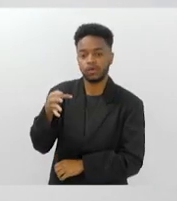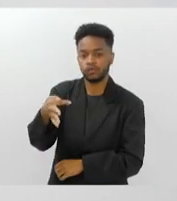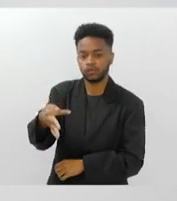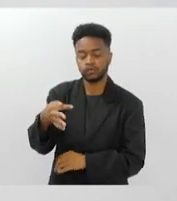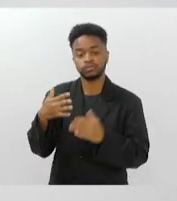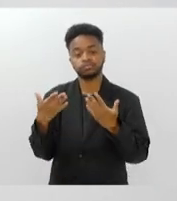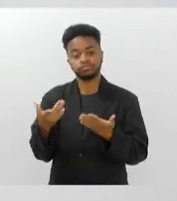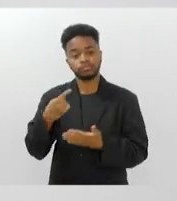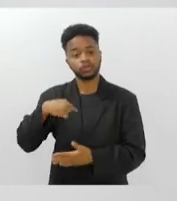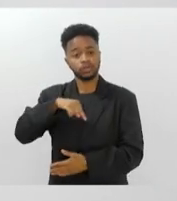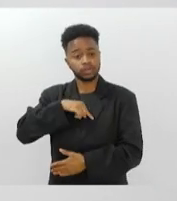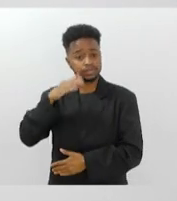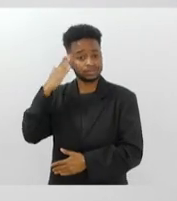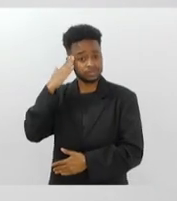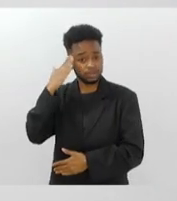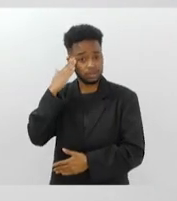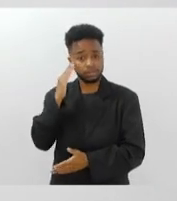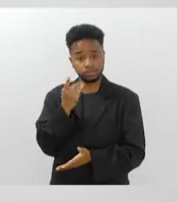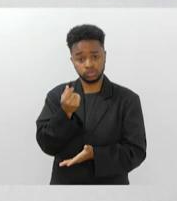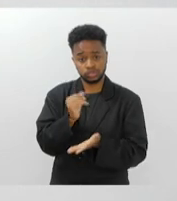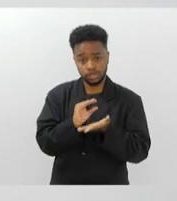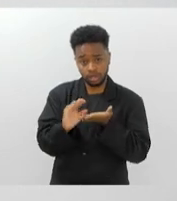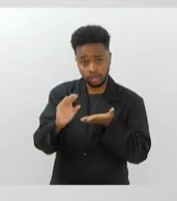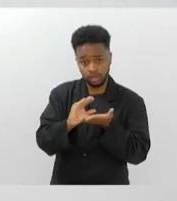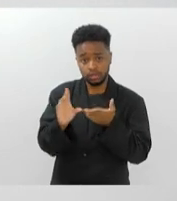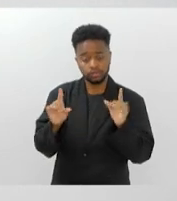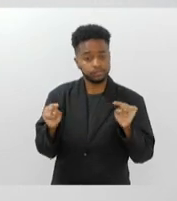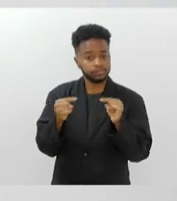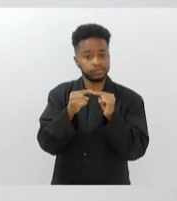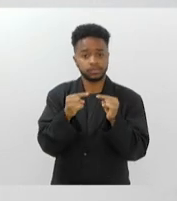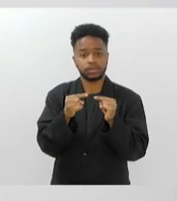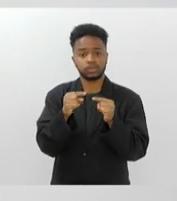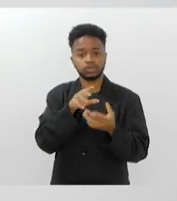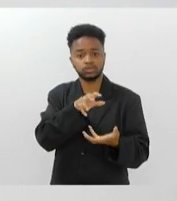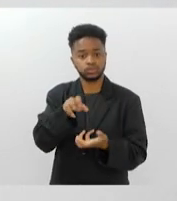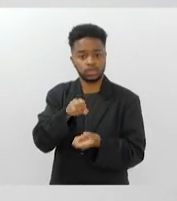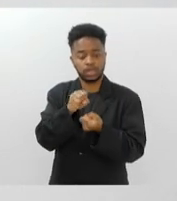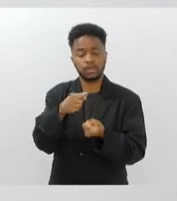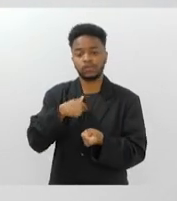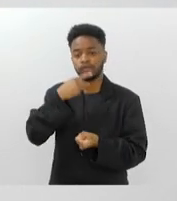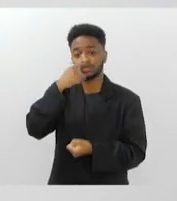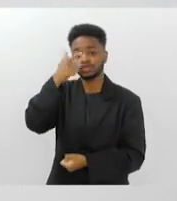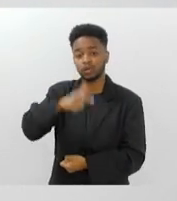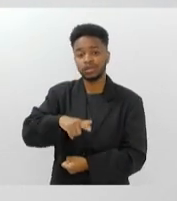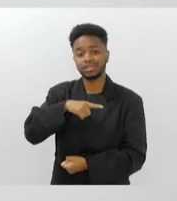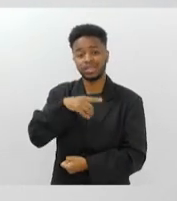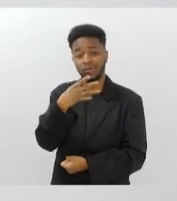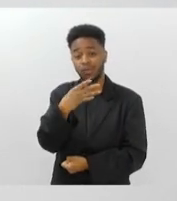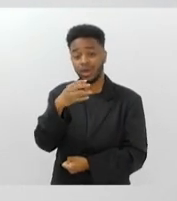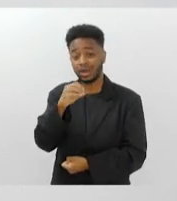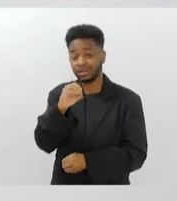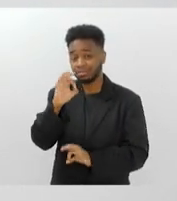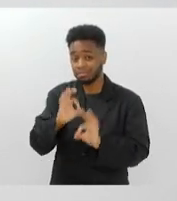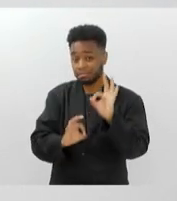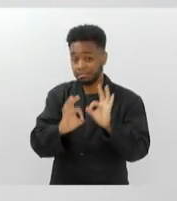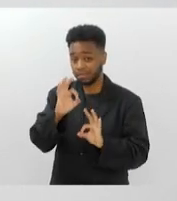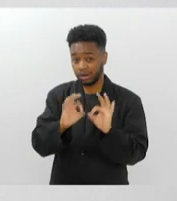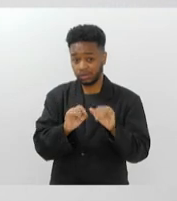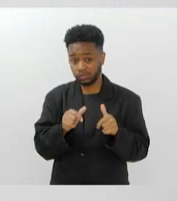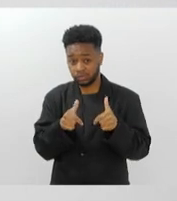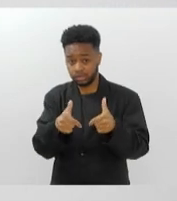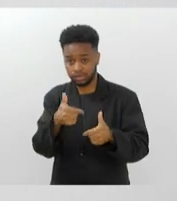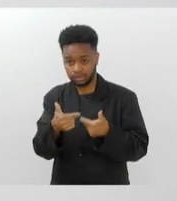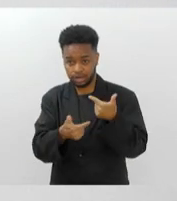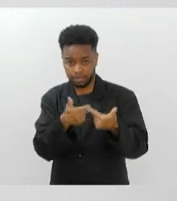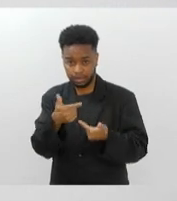recursos né para Essas atividades que foram demonstr aqui repito 40 planos de trabalho executados em